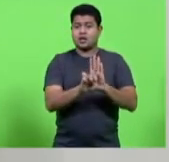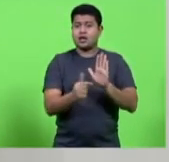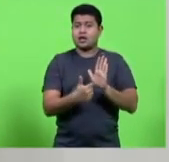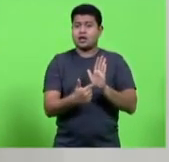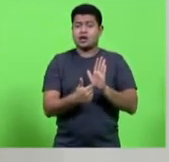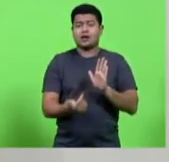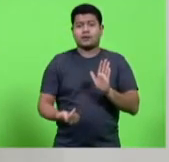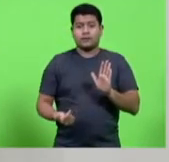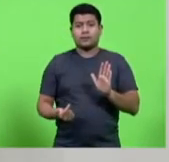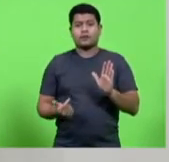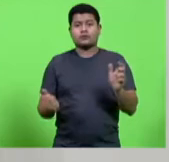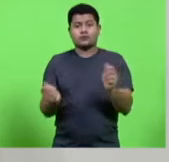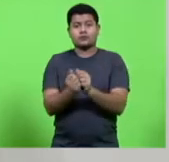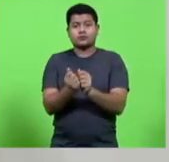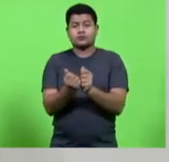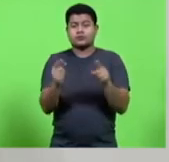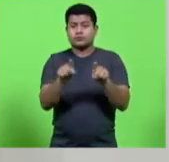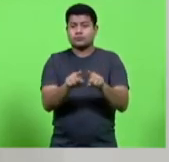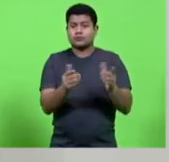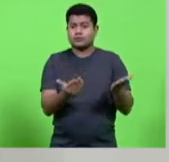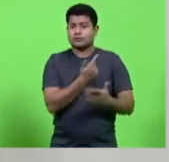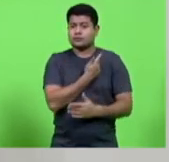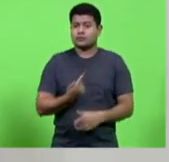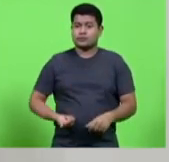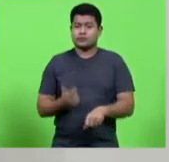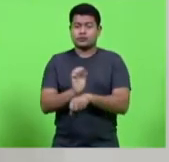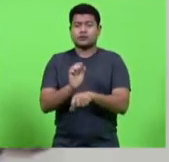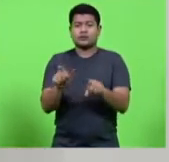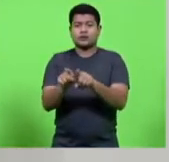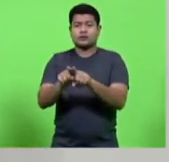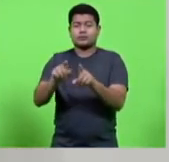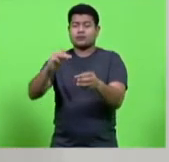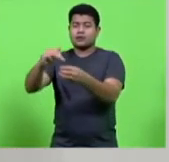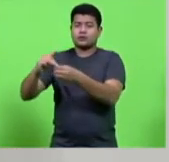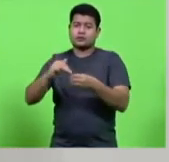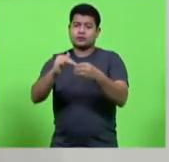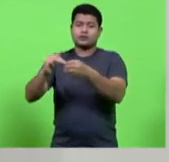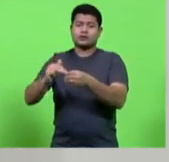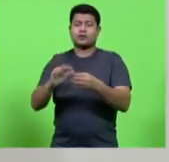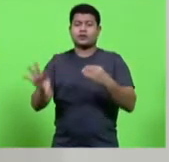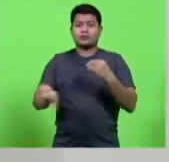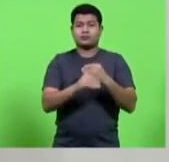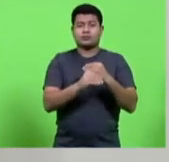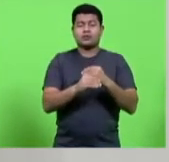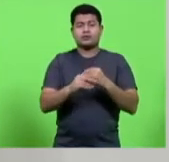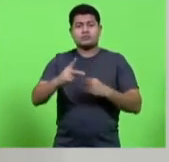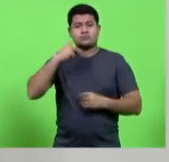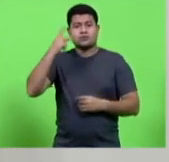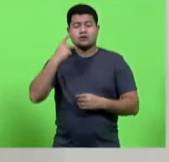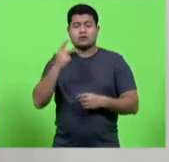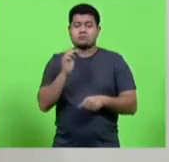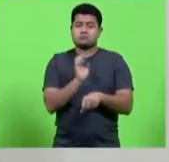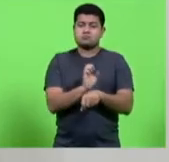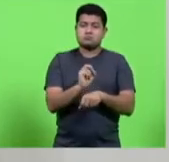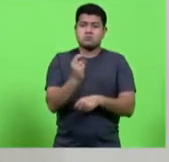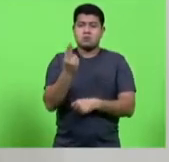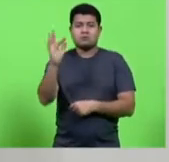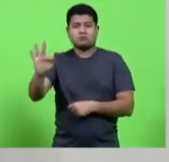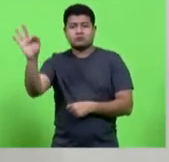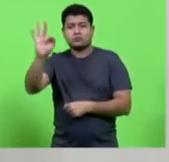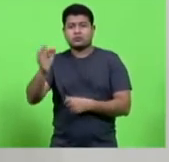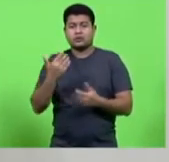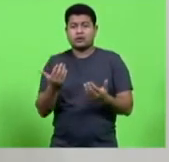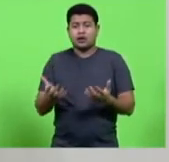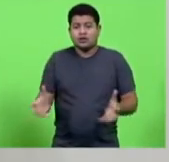disso, em parceria com o governo do estado, com os municípios, com emendas parlamentares, sendo elas estaduais ou federais, fazer com que os municípios